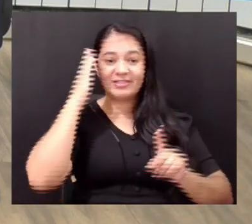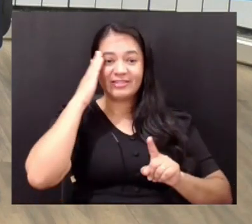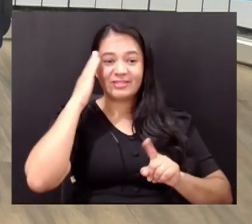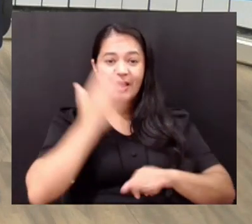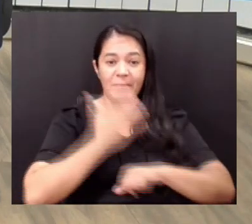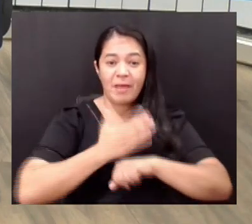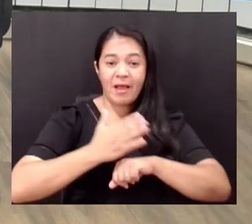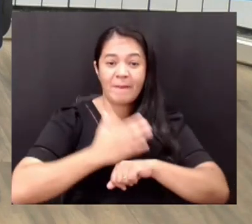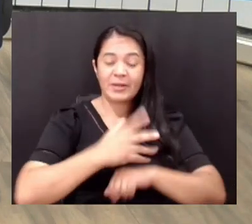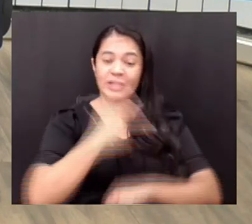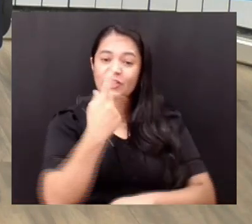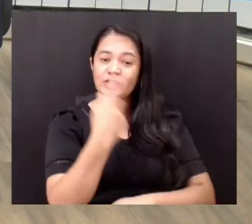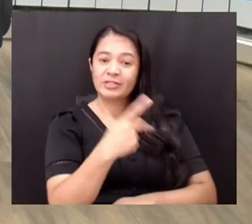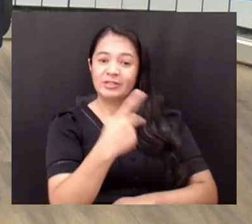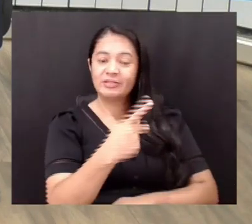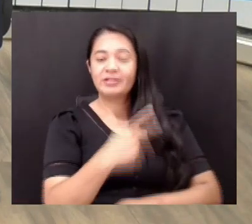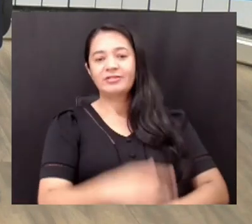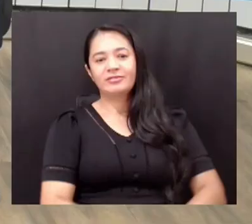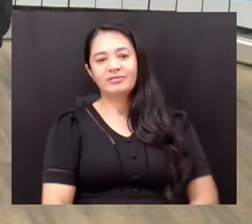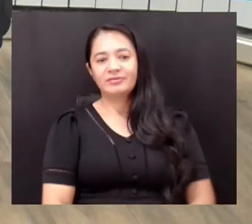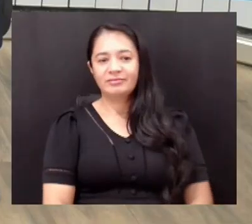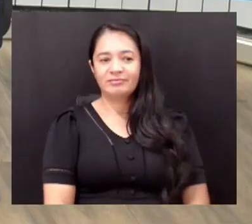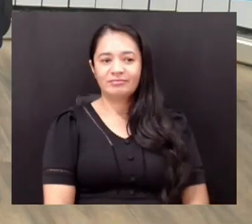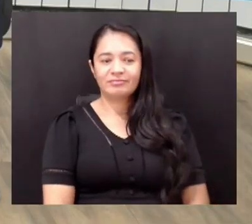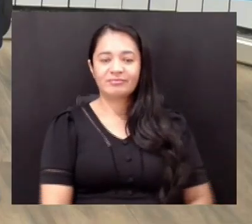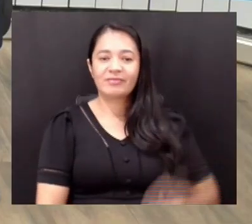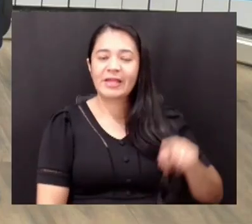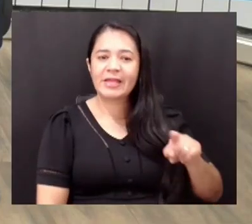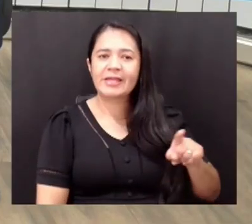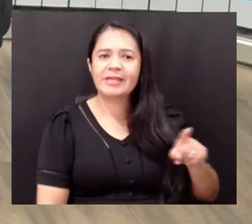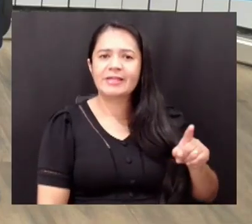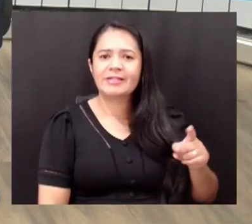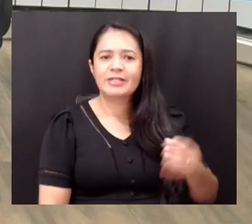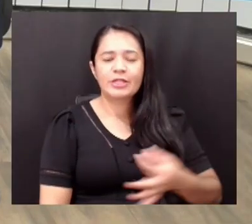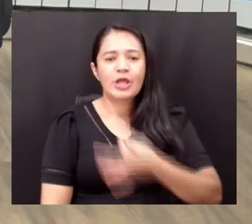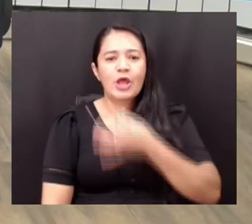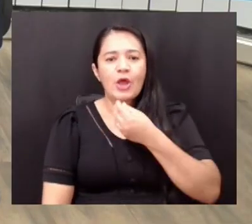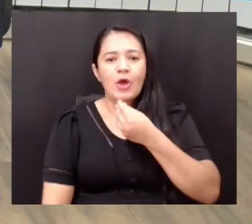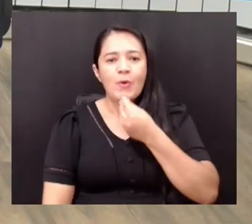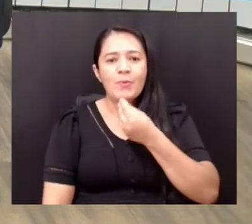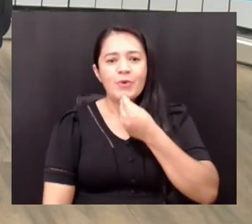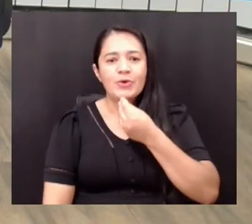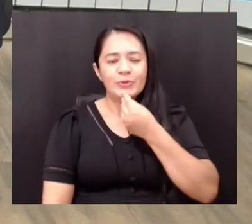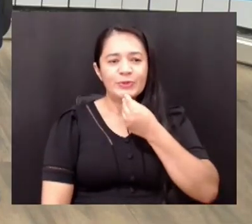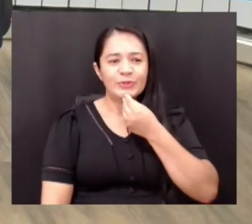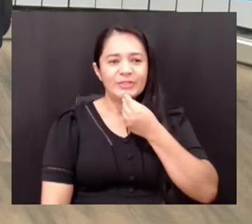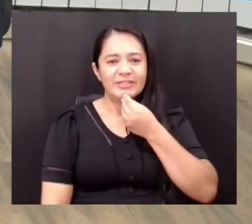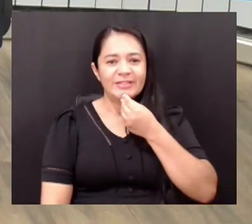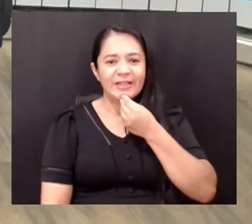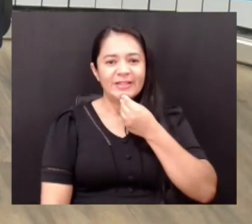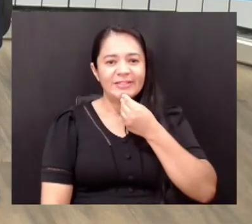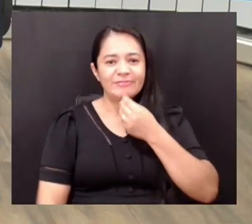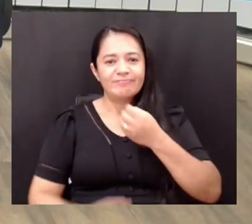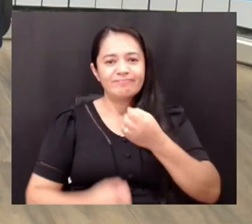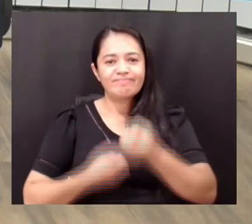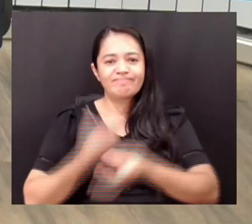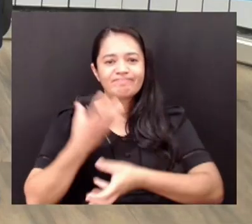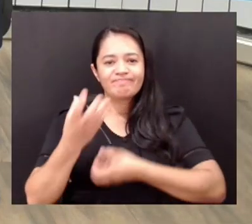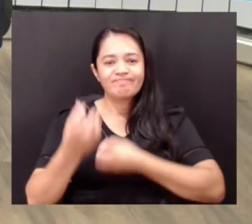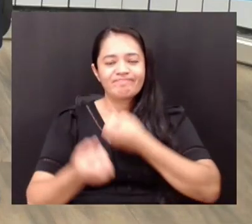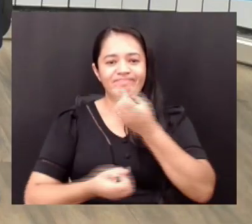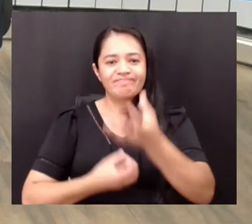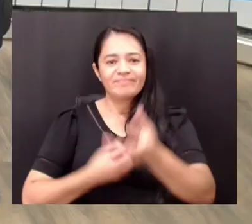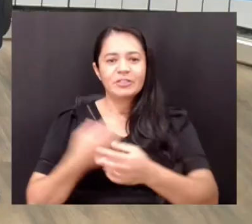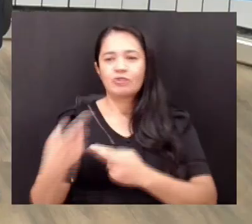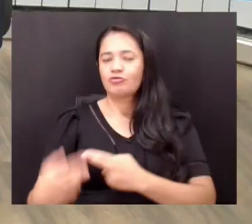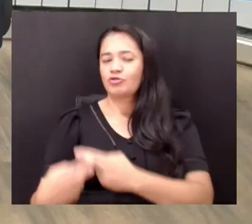dia. Então, ele tendo essa oportunidade dada pelo dono da empresa, pelo gerente, de